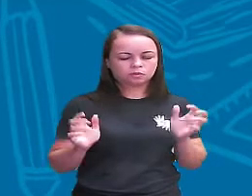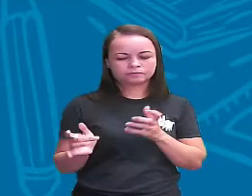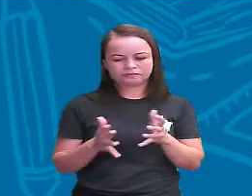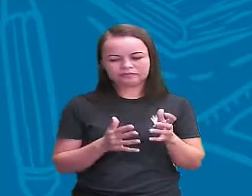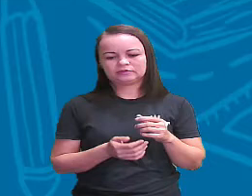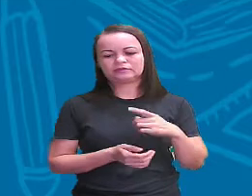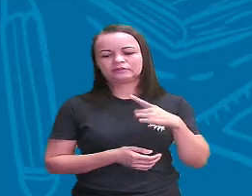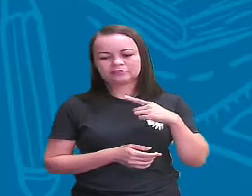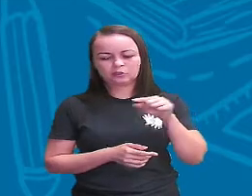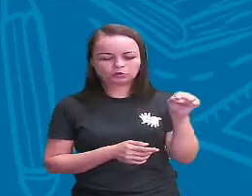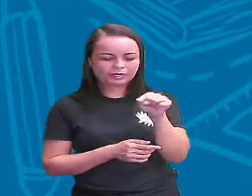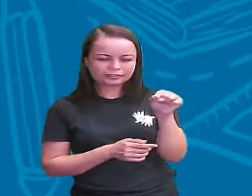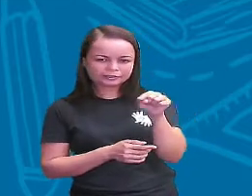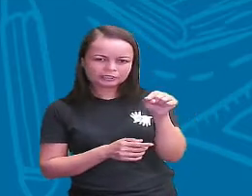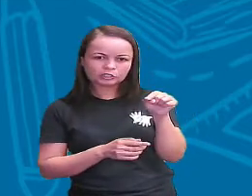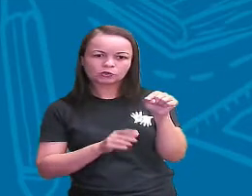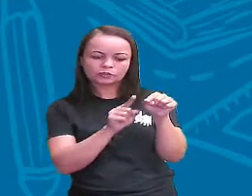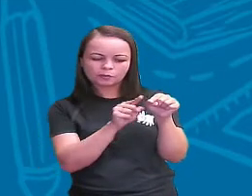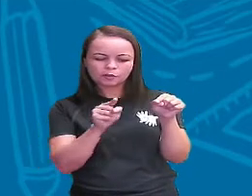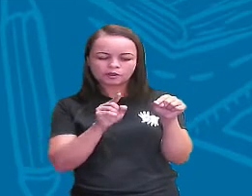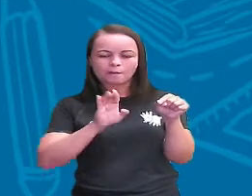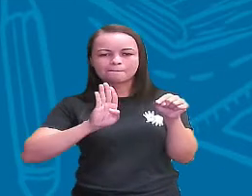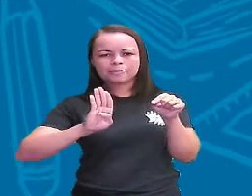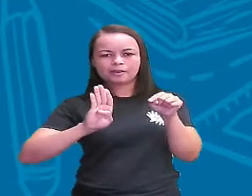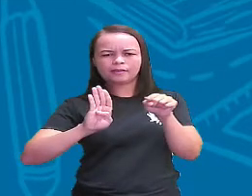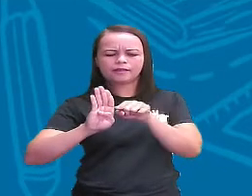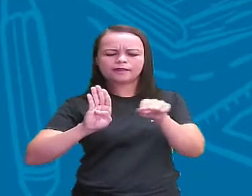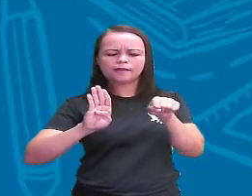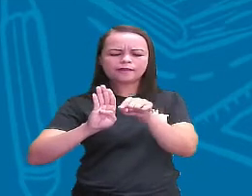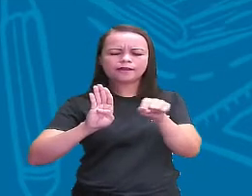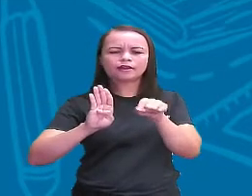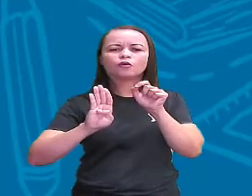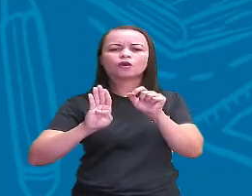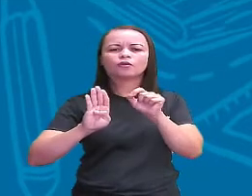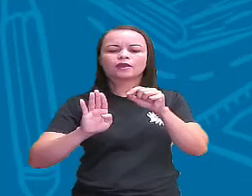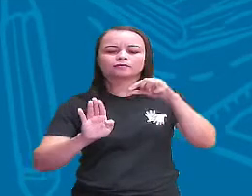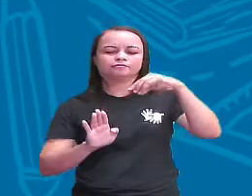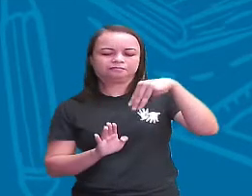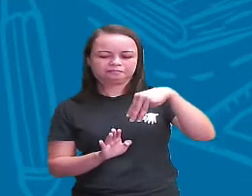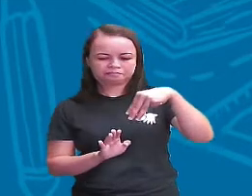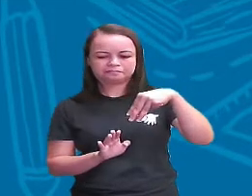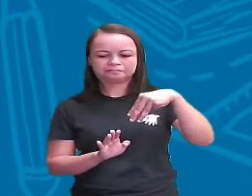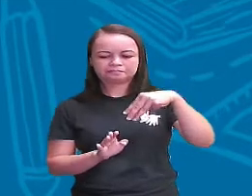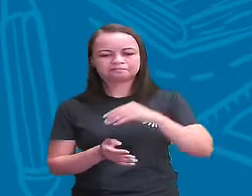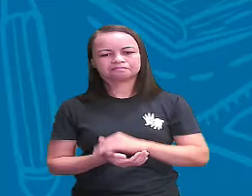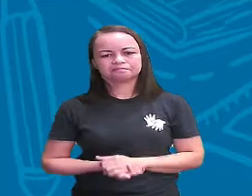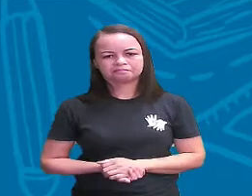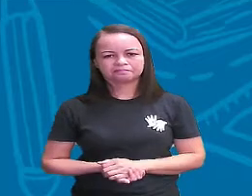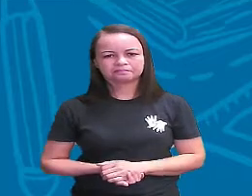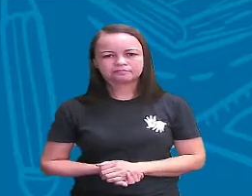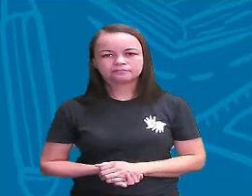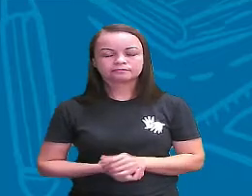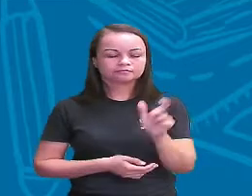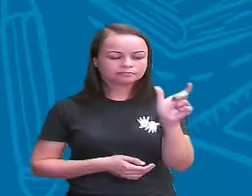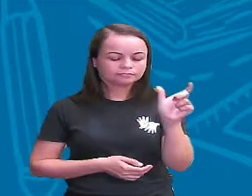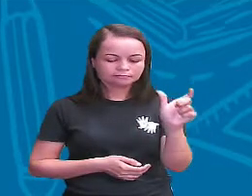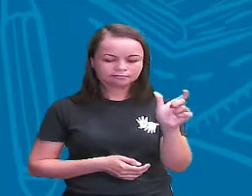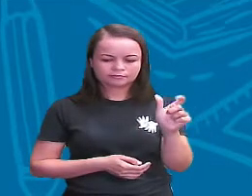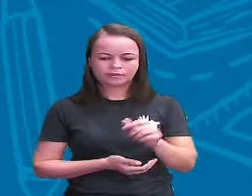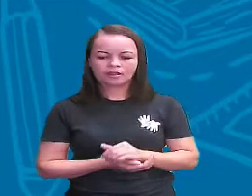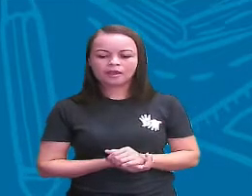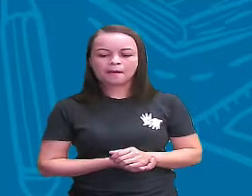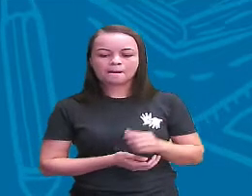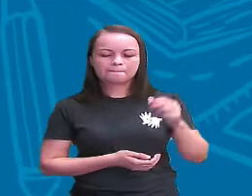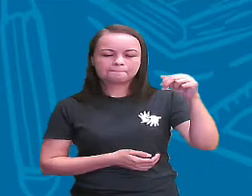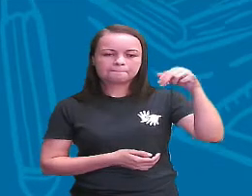letra B. Então, vem aí e eu coloco o M. Na palavra